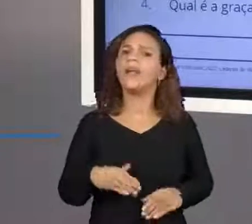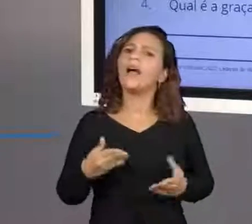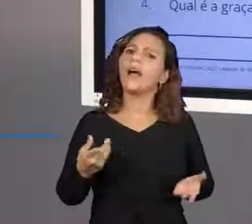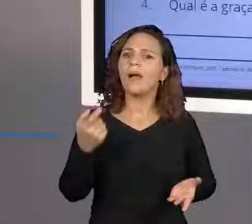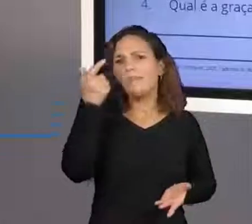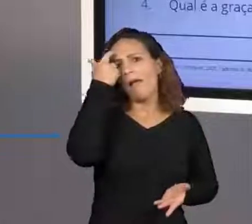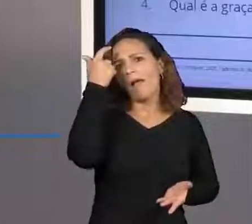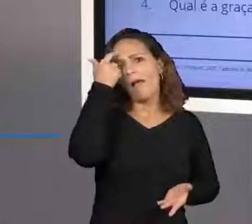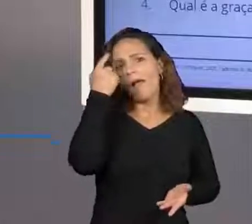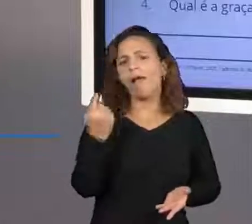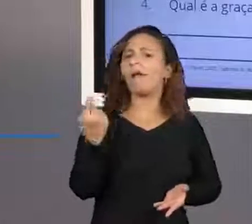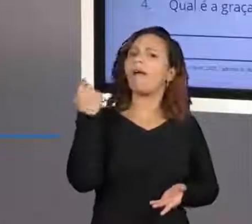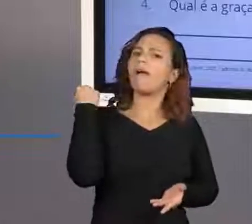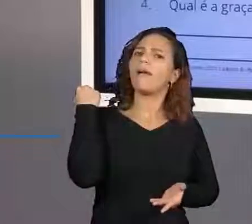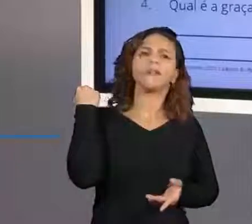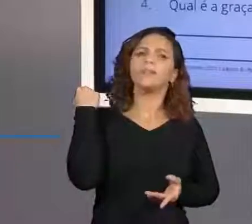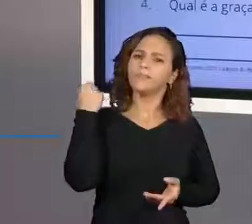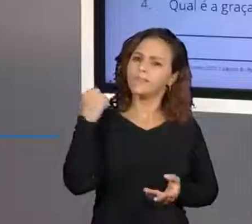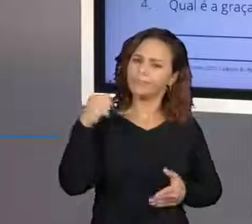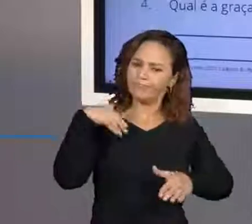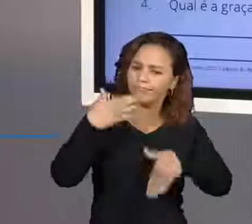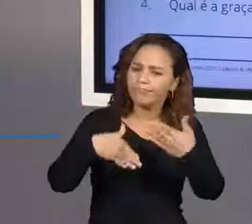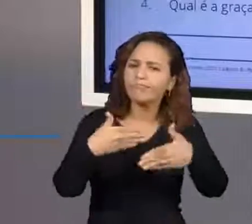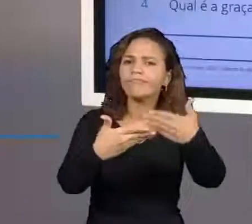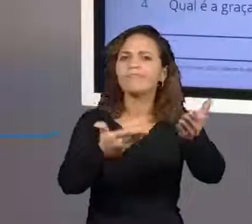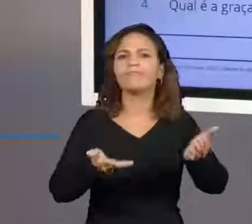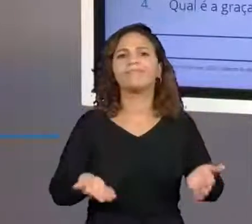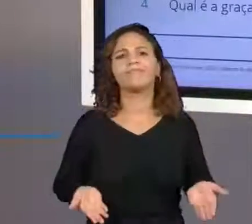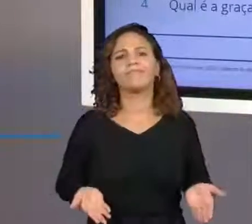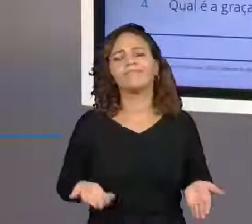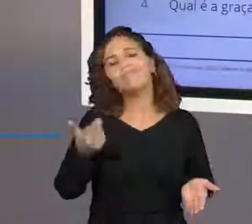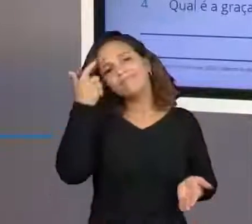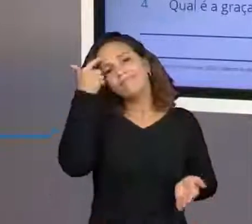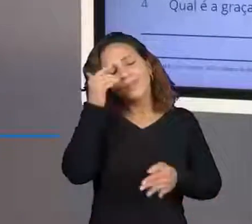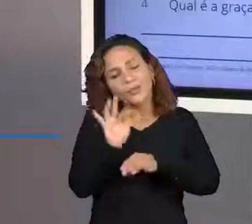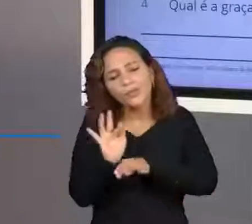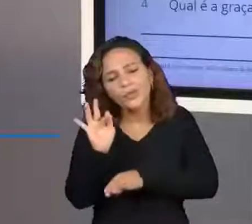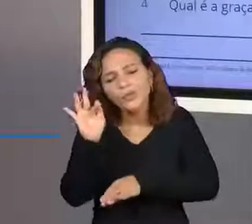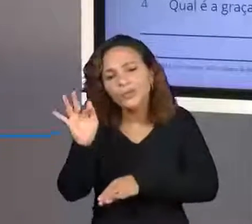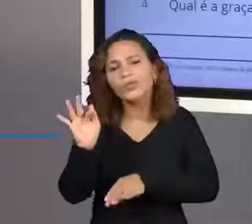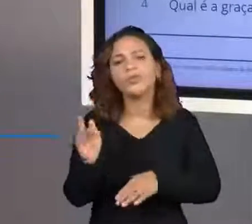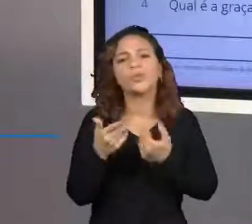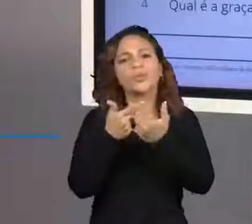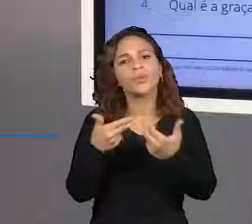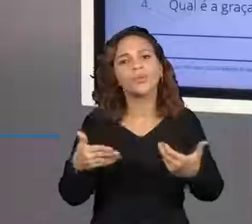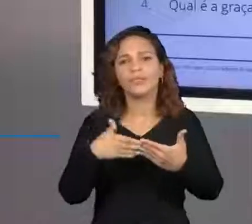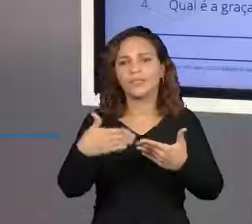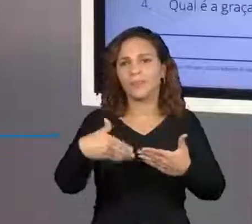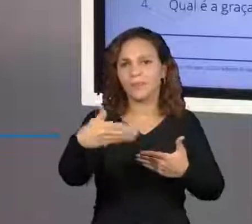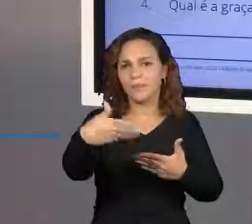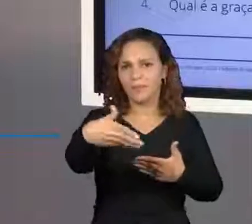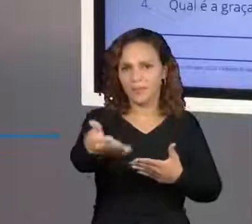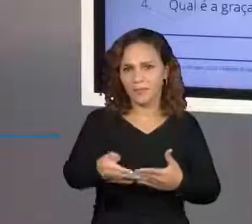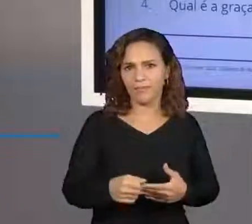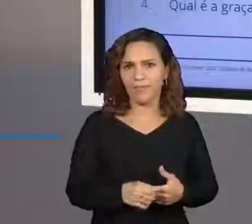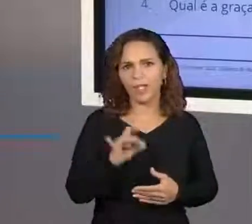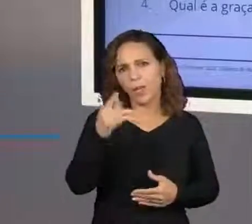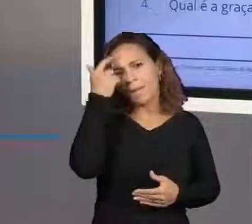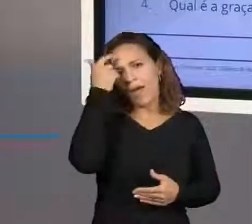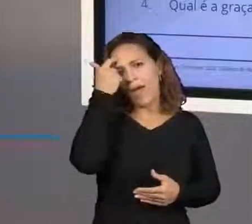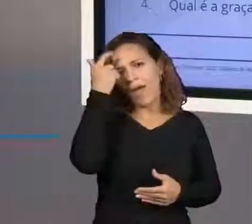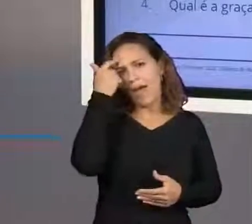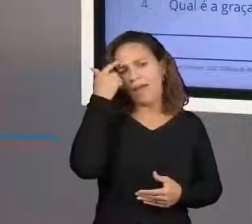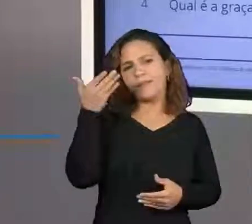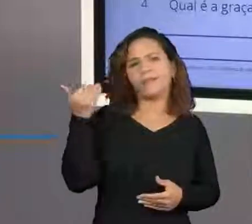do passado, é para frente que se anda. Ou seja, eu tenho que pensar no futuro, nas próximas coisas que eu irei fazer. Não ficar